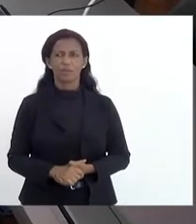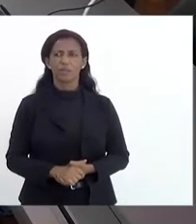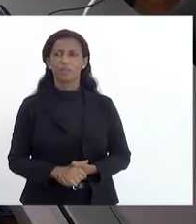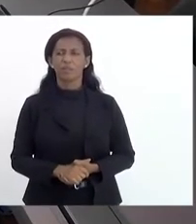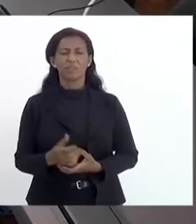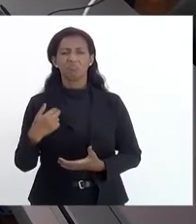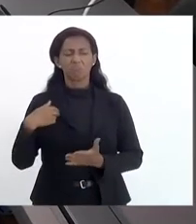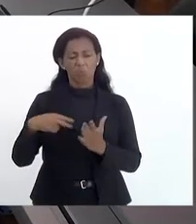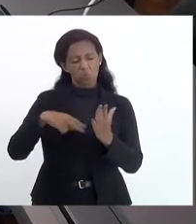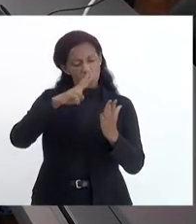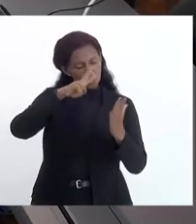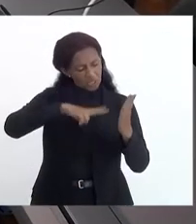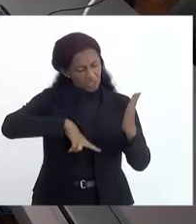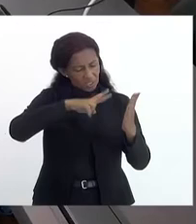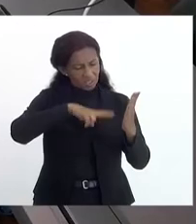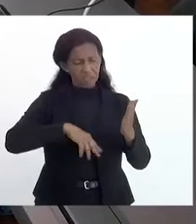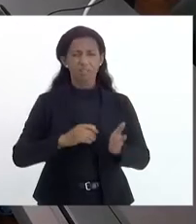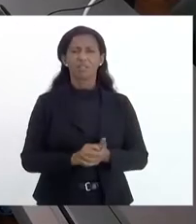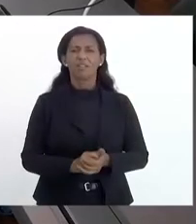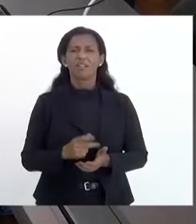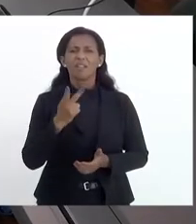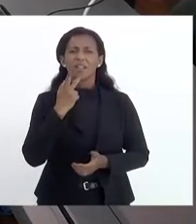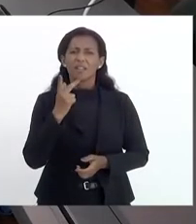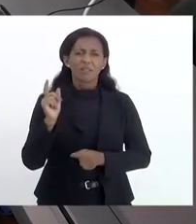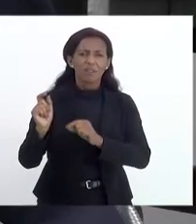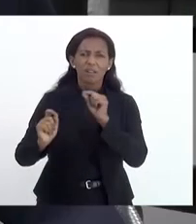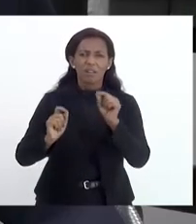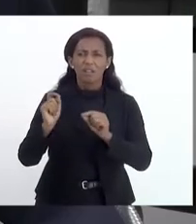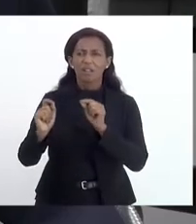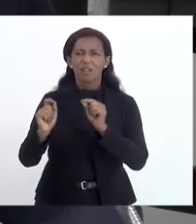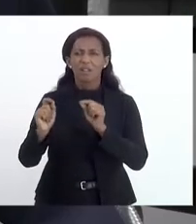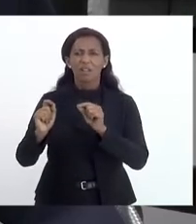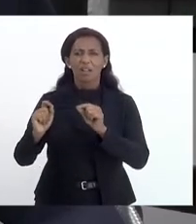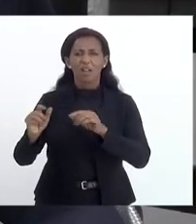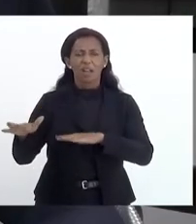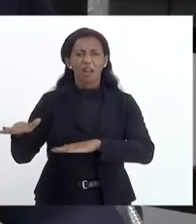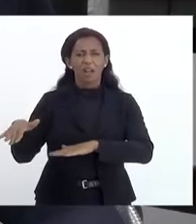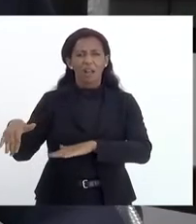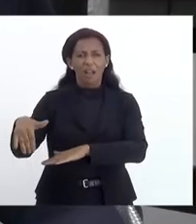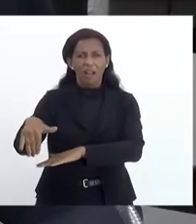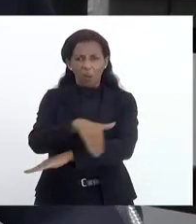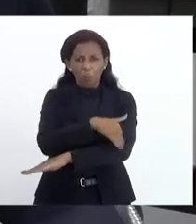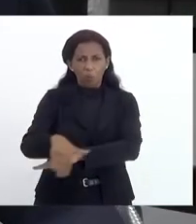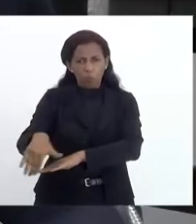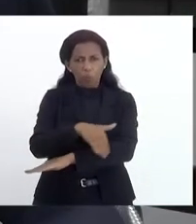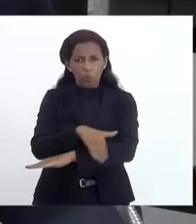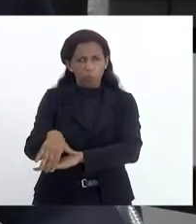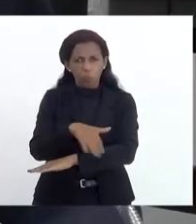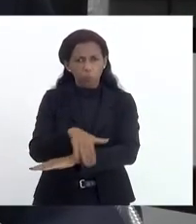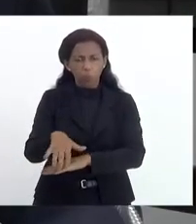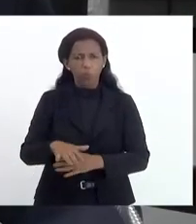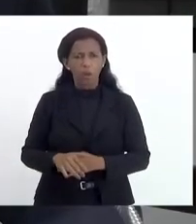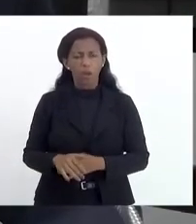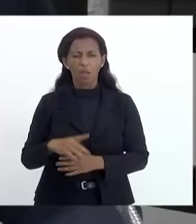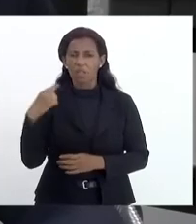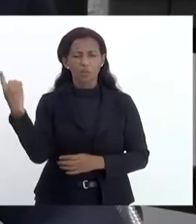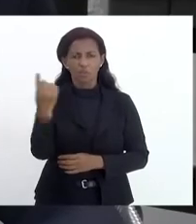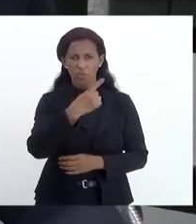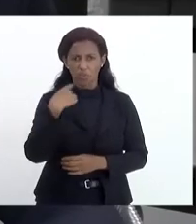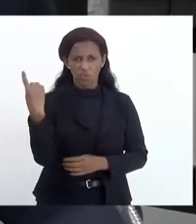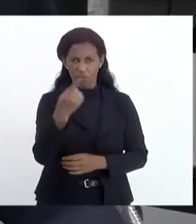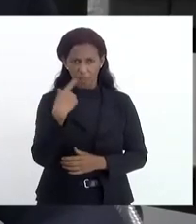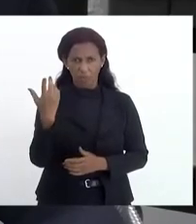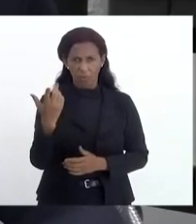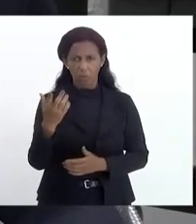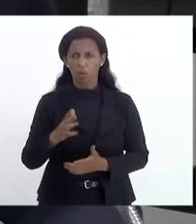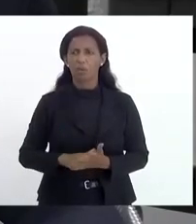não li aqui a íntegra do projeto. Ele faz menção exclusivamente às estradas, deputado Luiz Paulo? Não. É geral. Eu vou dar um relato